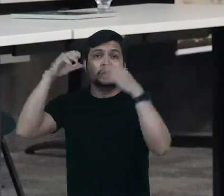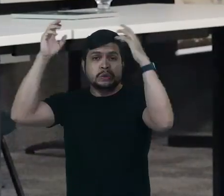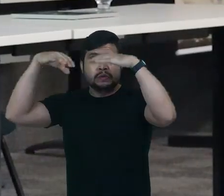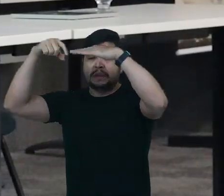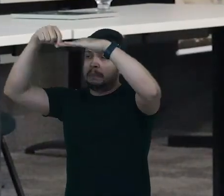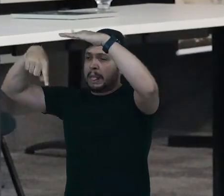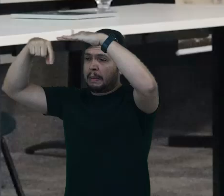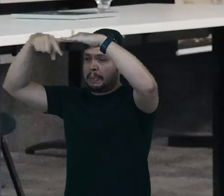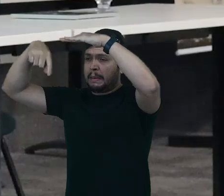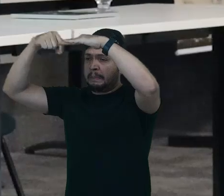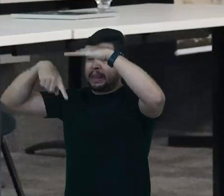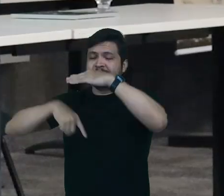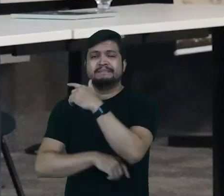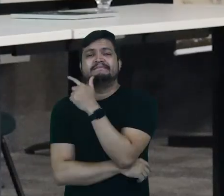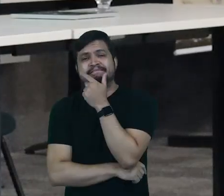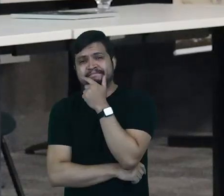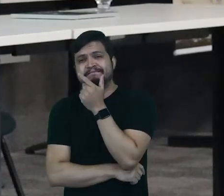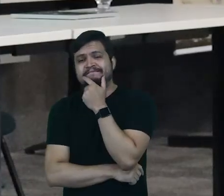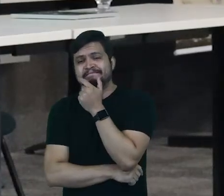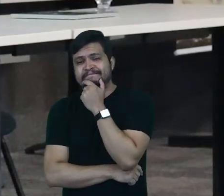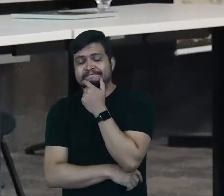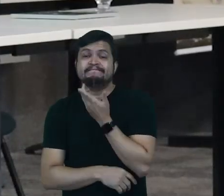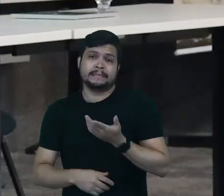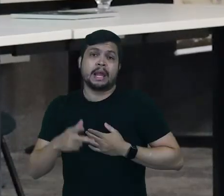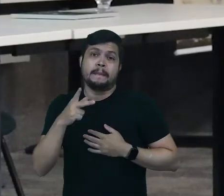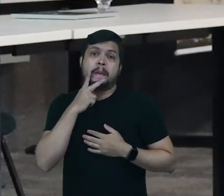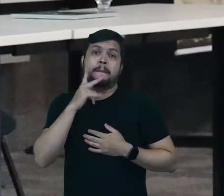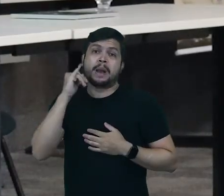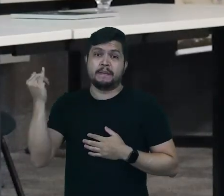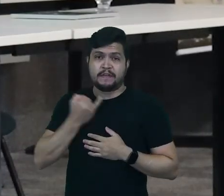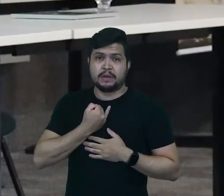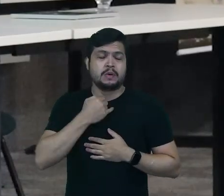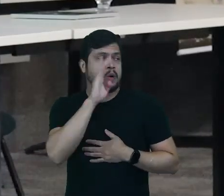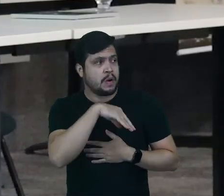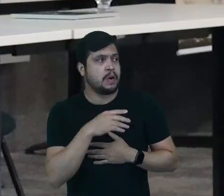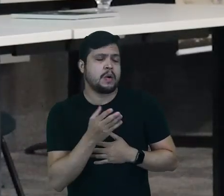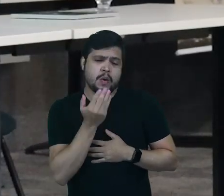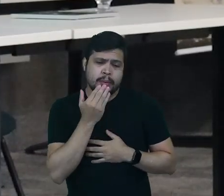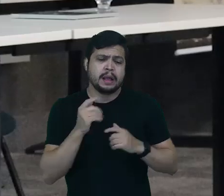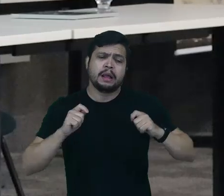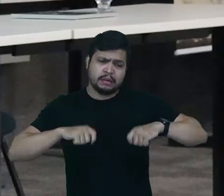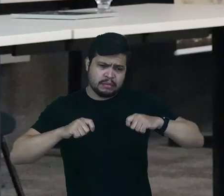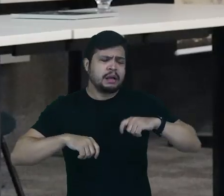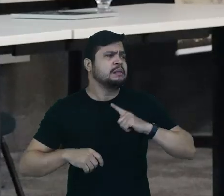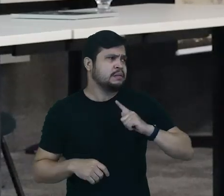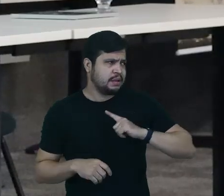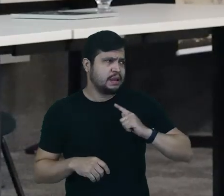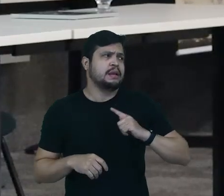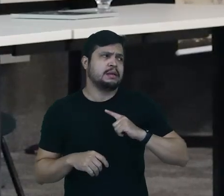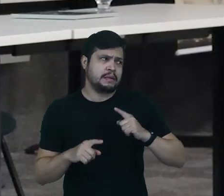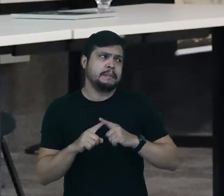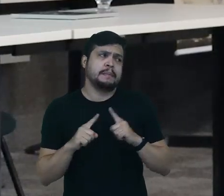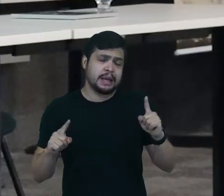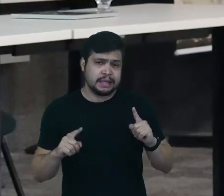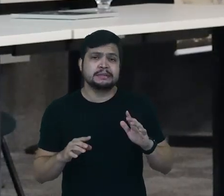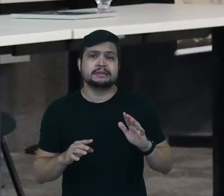água lá, tudo. E meu pai disse, olha, o que comer, meios ruinzinhos, nós temos, a escolha é sua. Mas isso ainda não